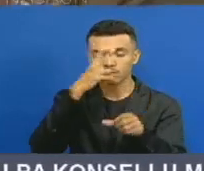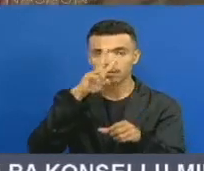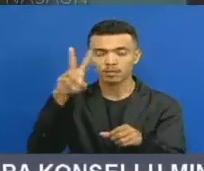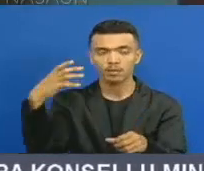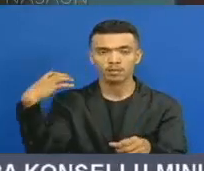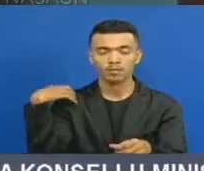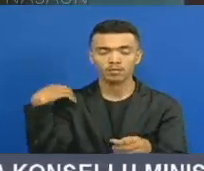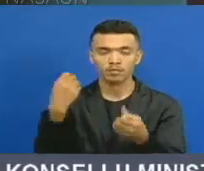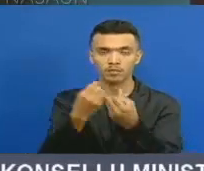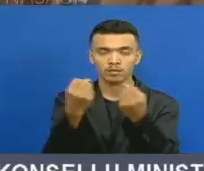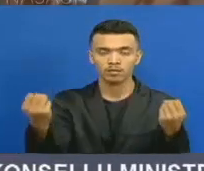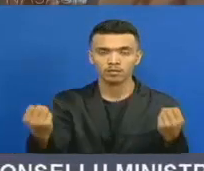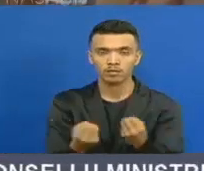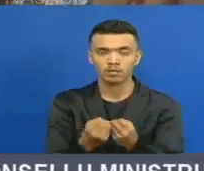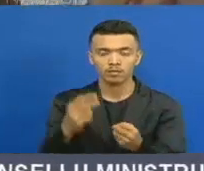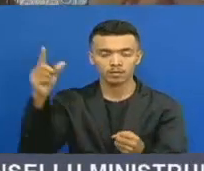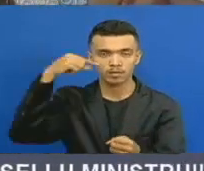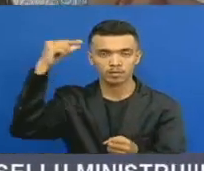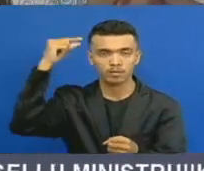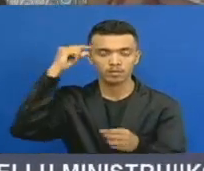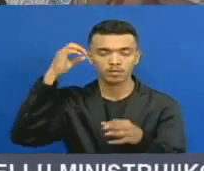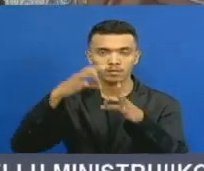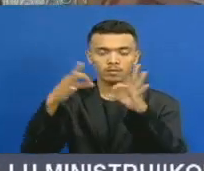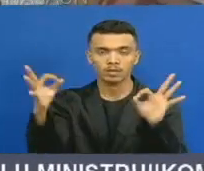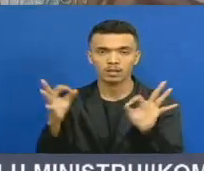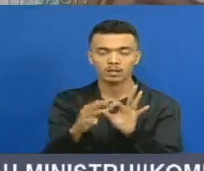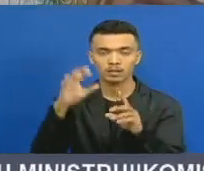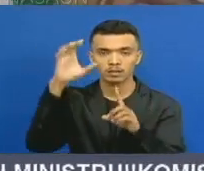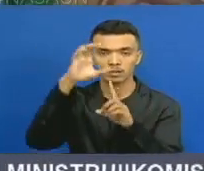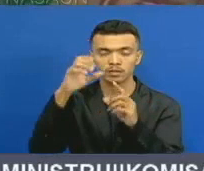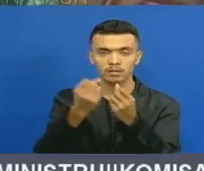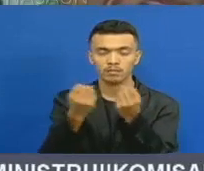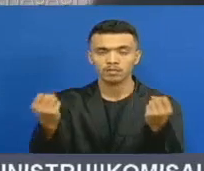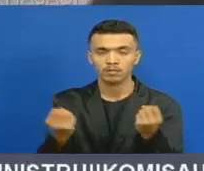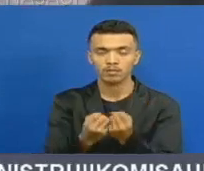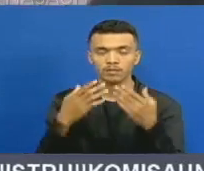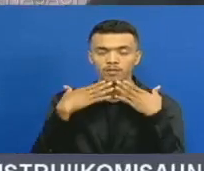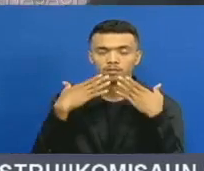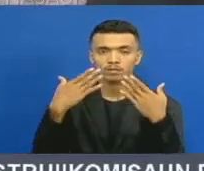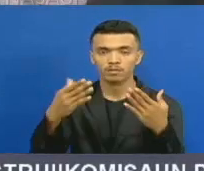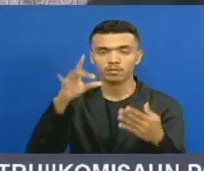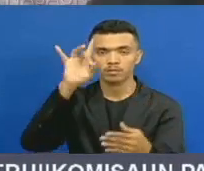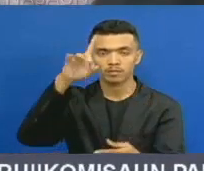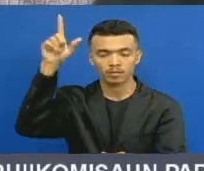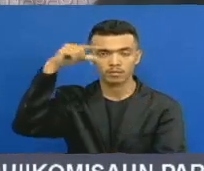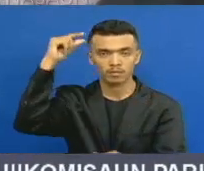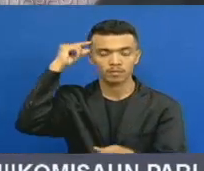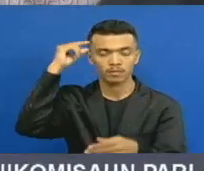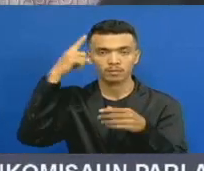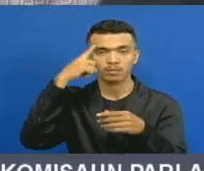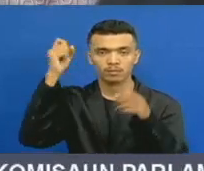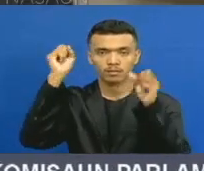no governo reabilitado. Na Sefi Suco Wailaha, Rafael Guterres agradece para o oitavo governo também ele